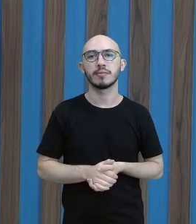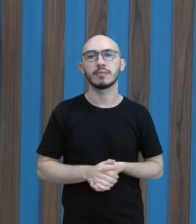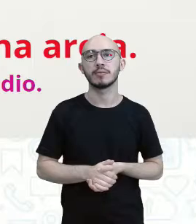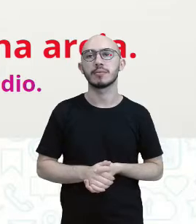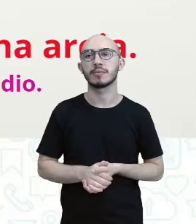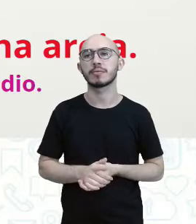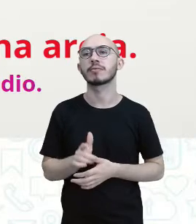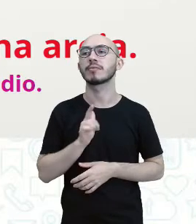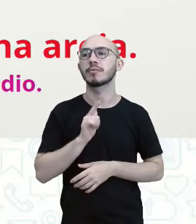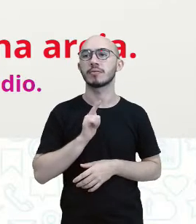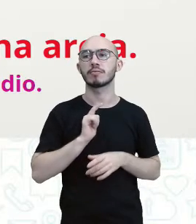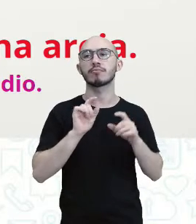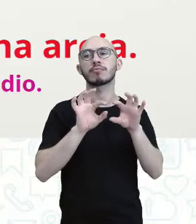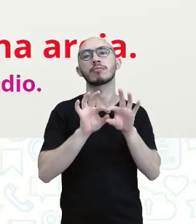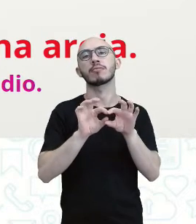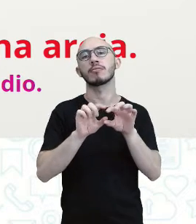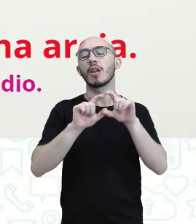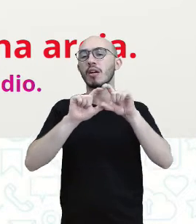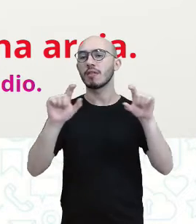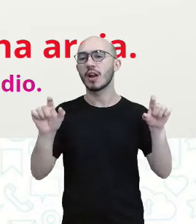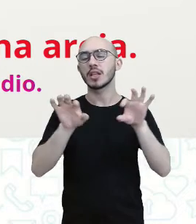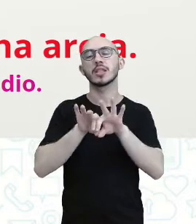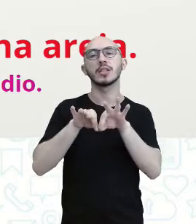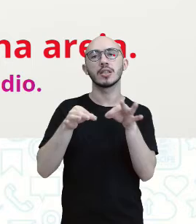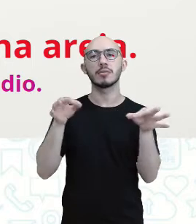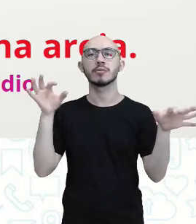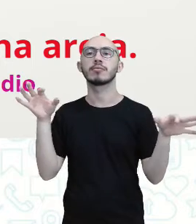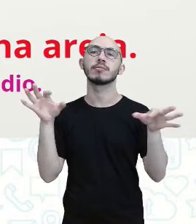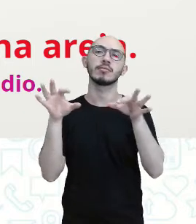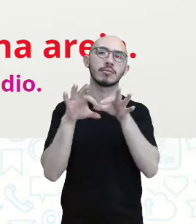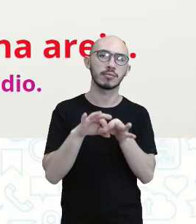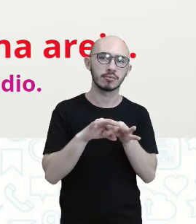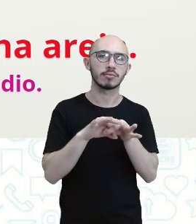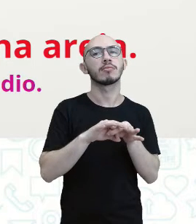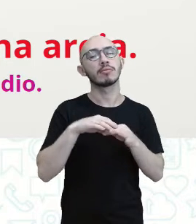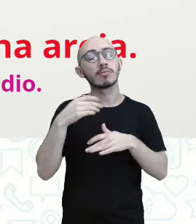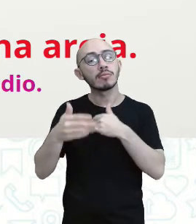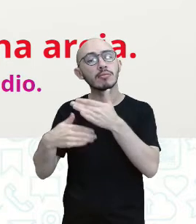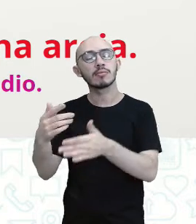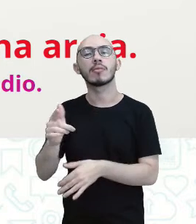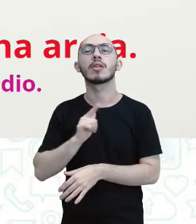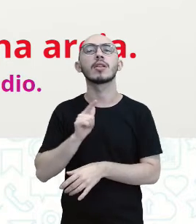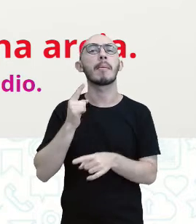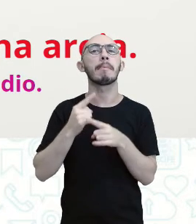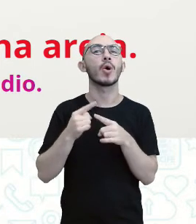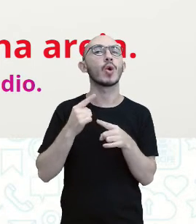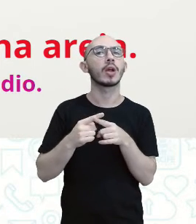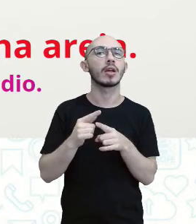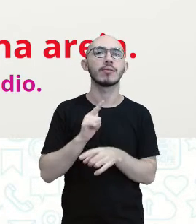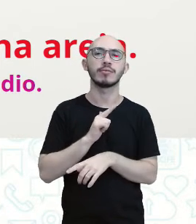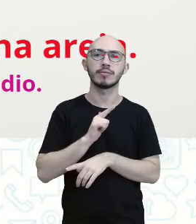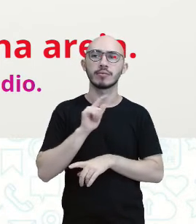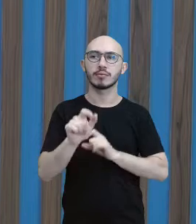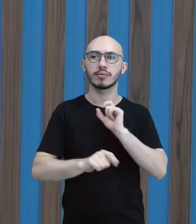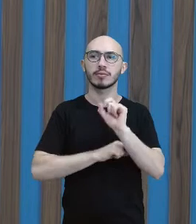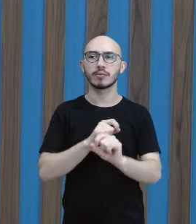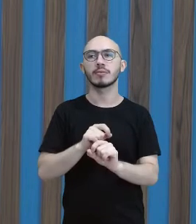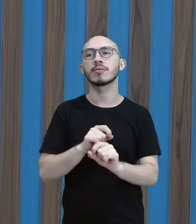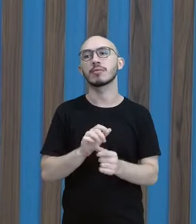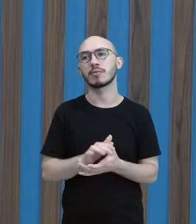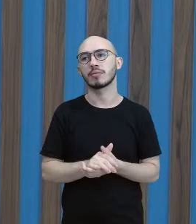tenho o quê? Uma oração subordinada adjetiva desenvolvida. Por quê? Porque eu tenho uma presença do